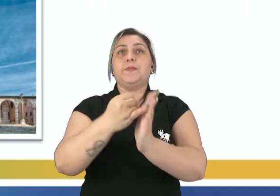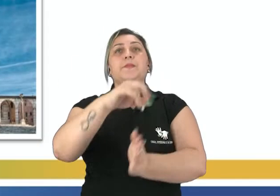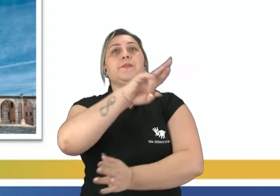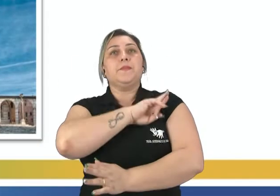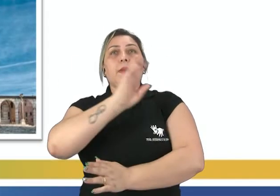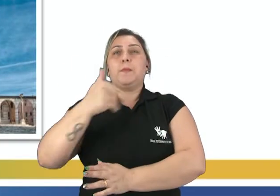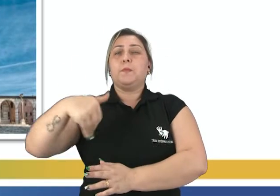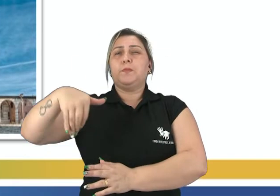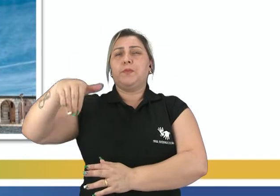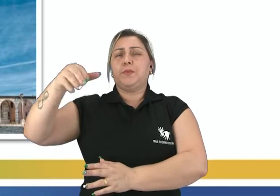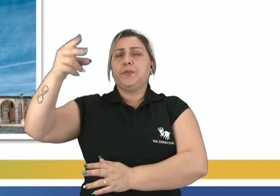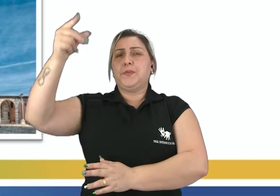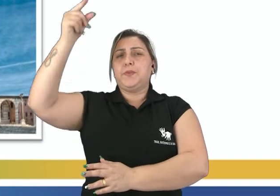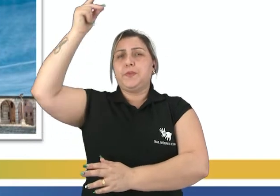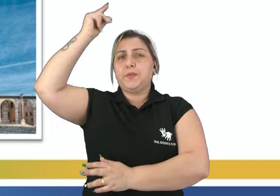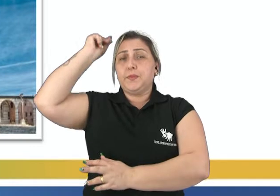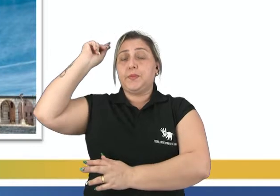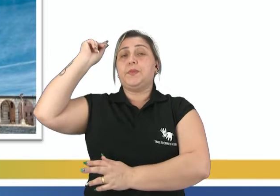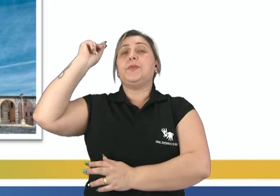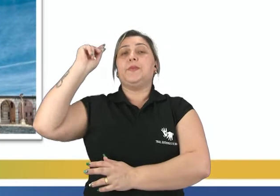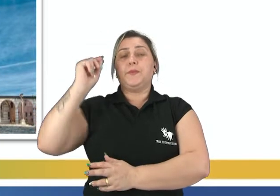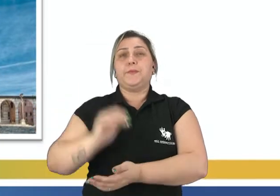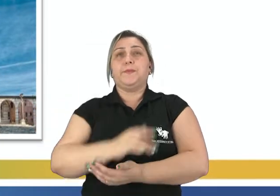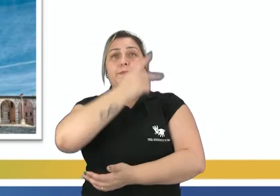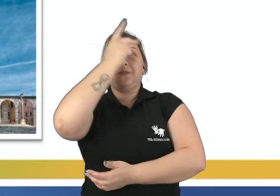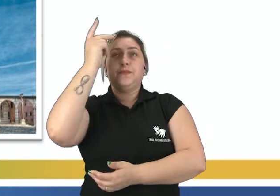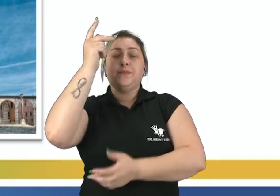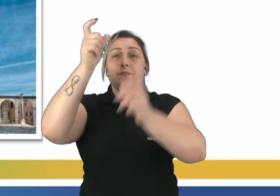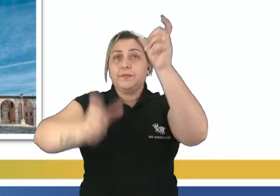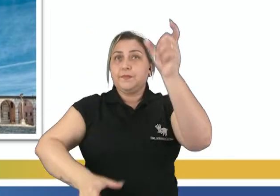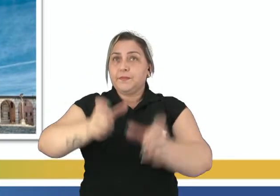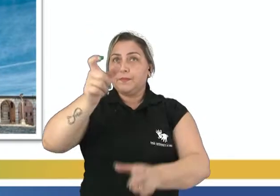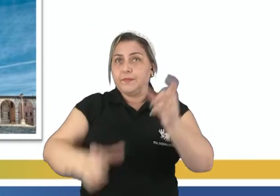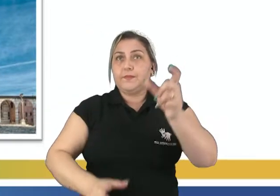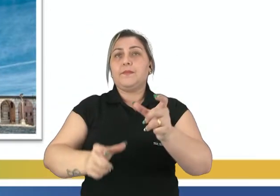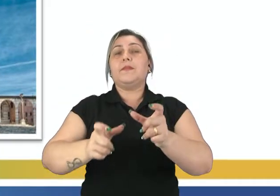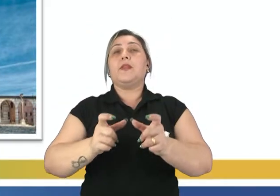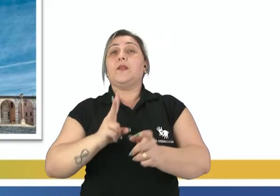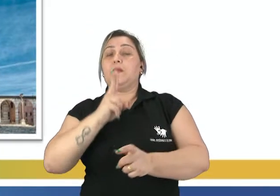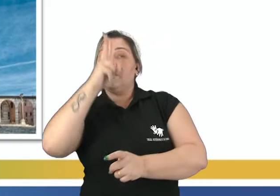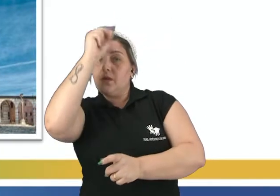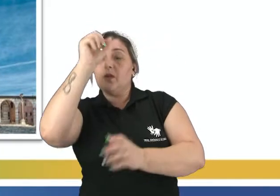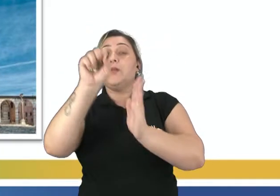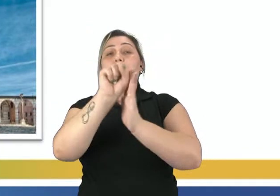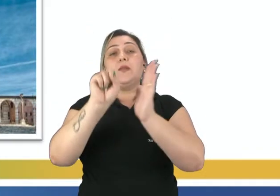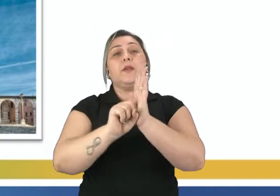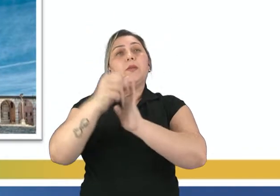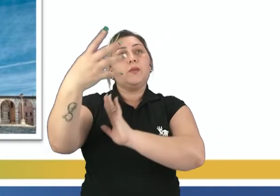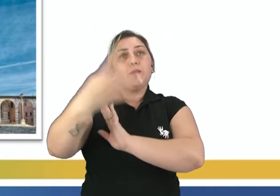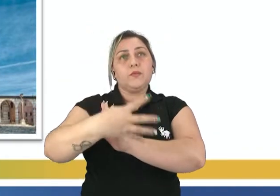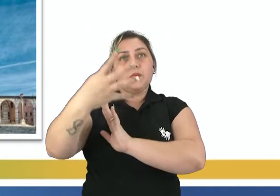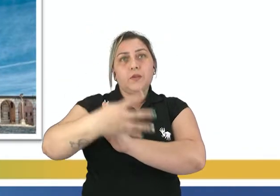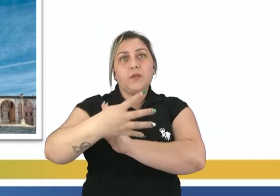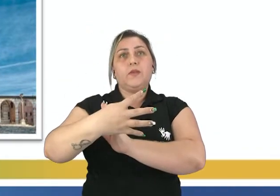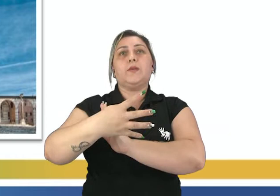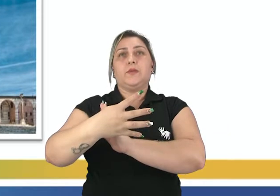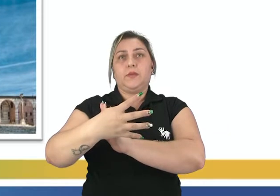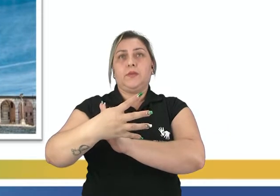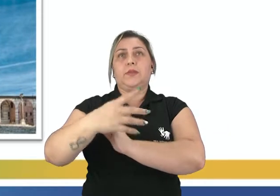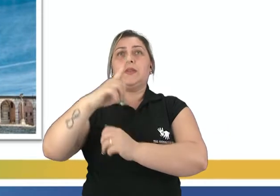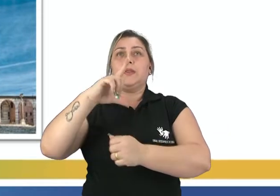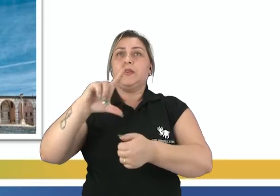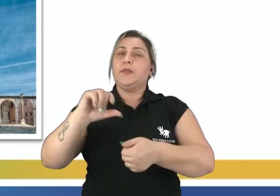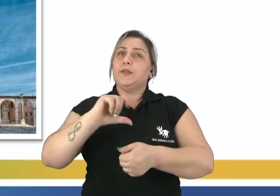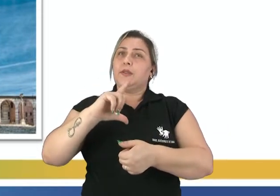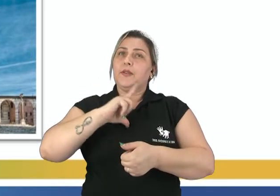A Igreja Católica é uma das instituições religiosas mais antigas da humanidade. A instituição se fortaleceu a partir